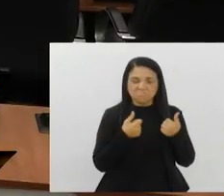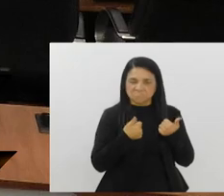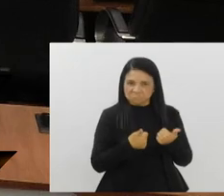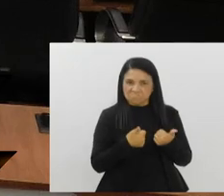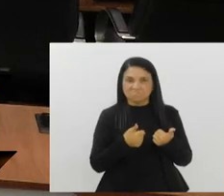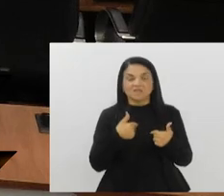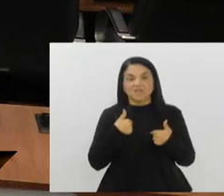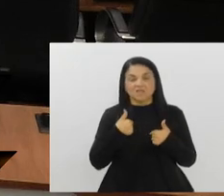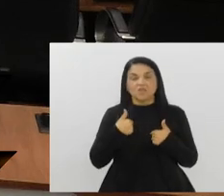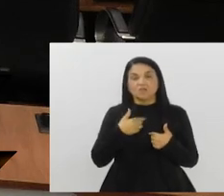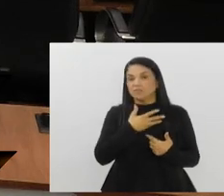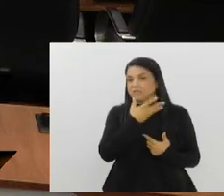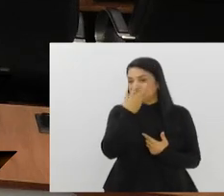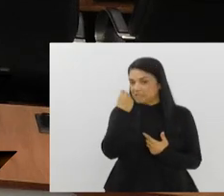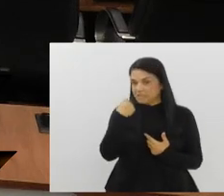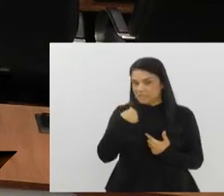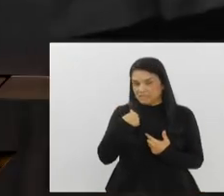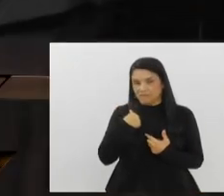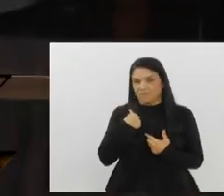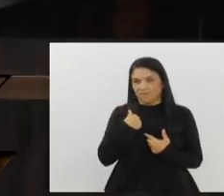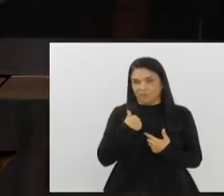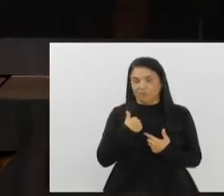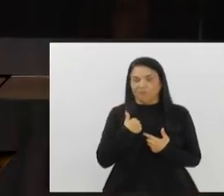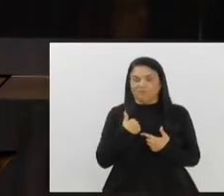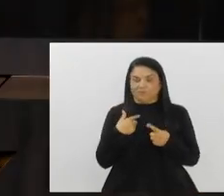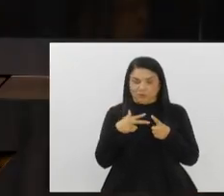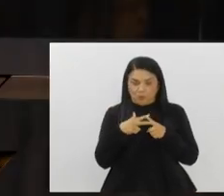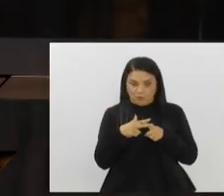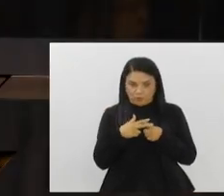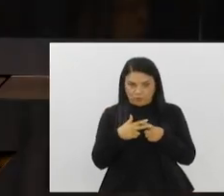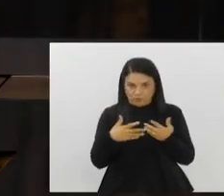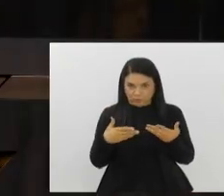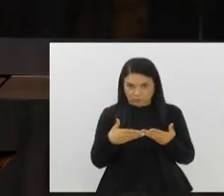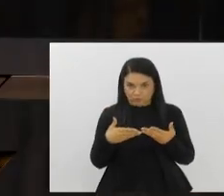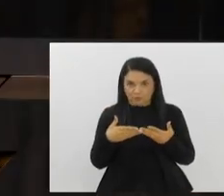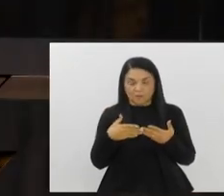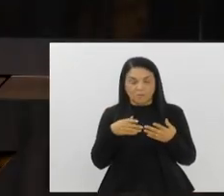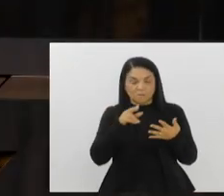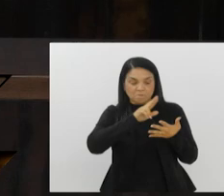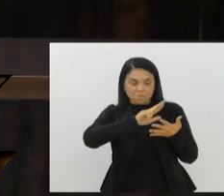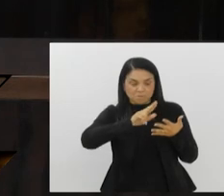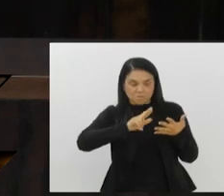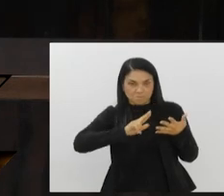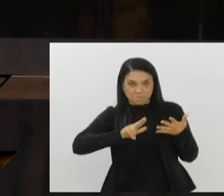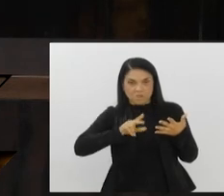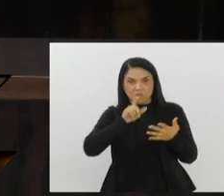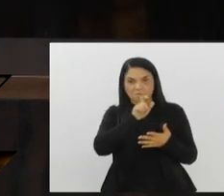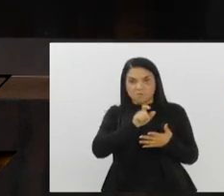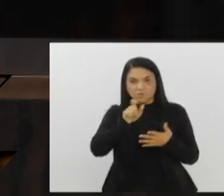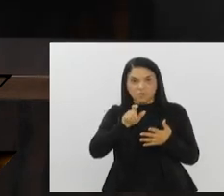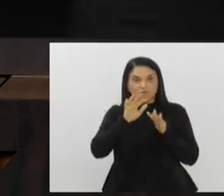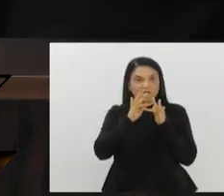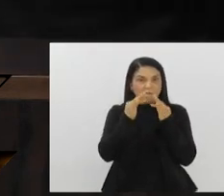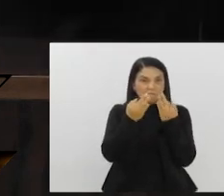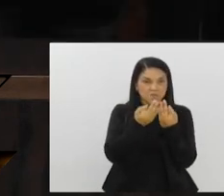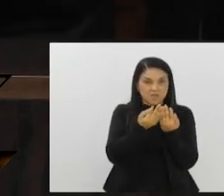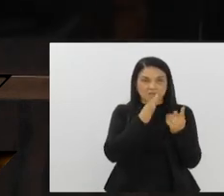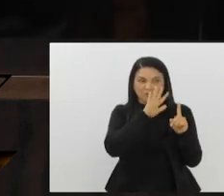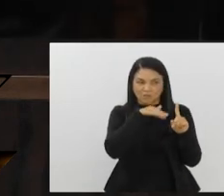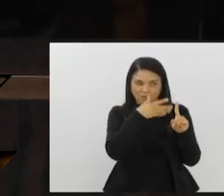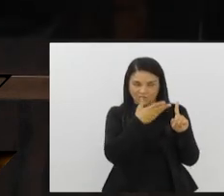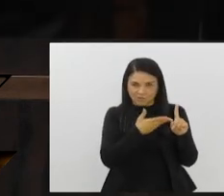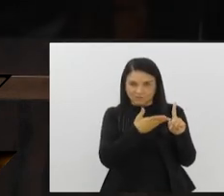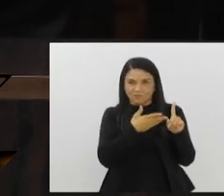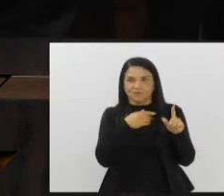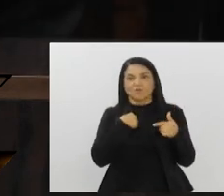Olha eu me esqueci vou corrigir aqui agora de mencionar algumas pessoas presentes sobretudo da família do nosso homenageado mas